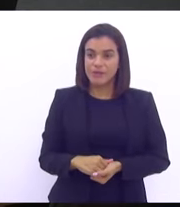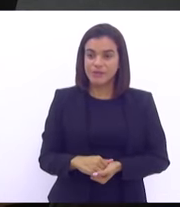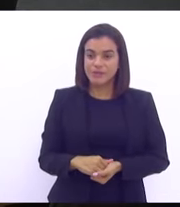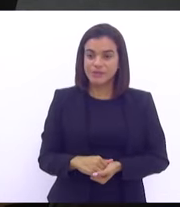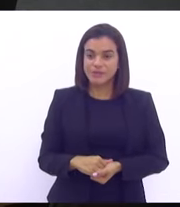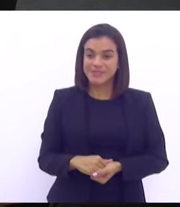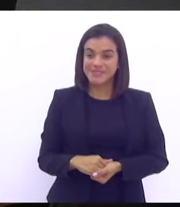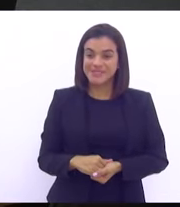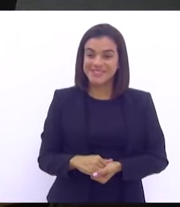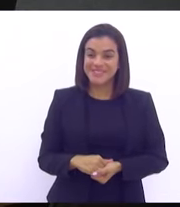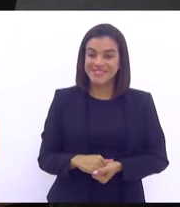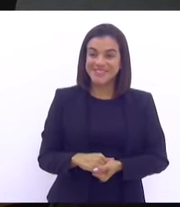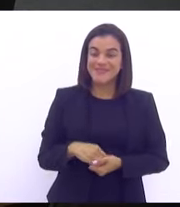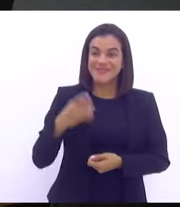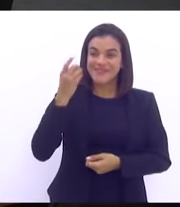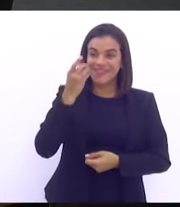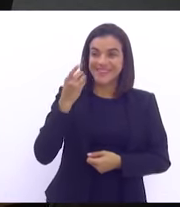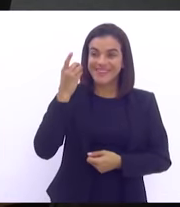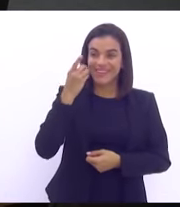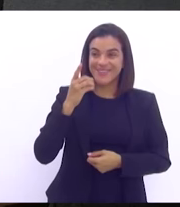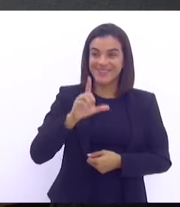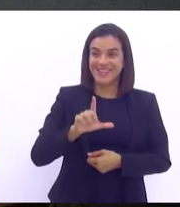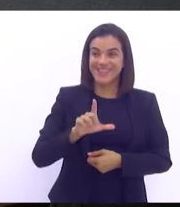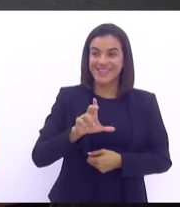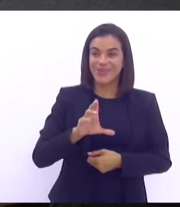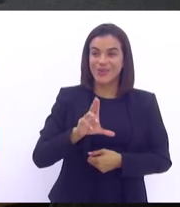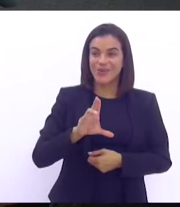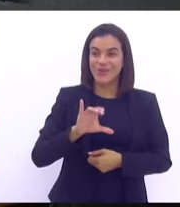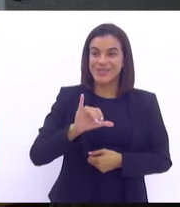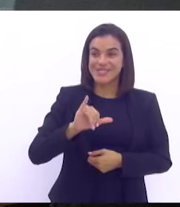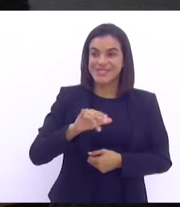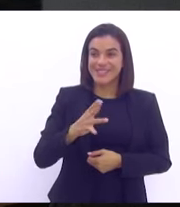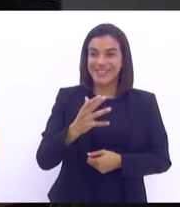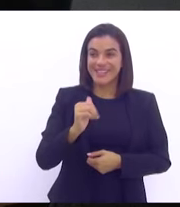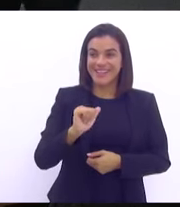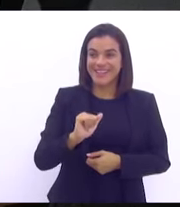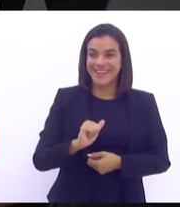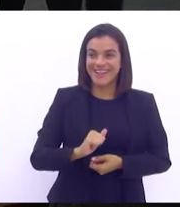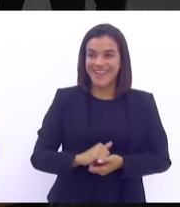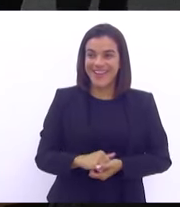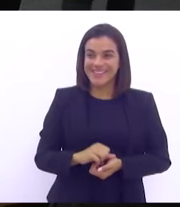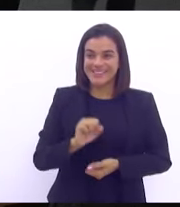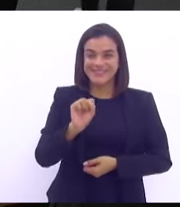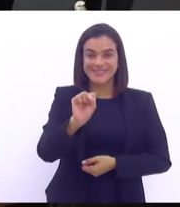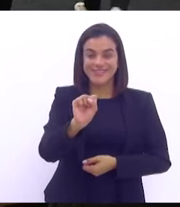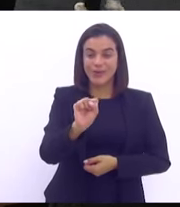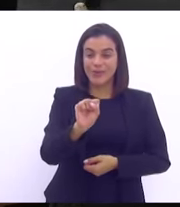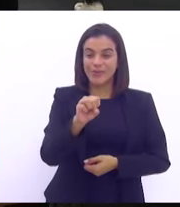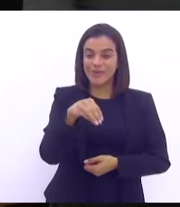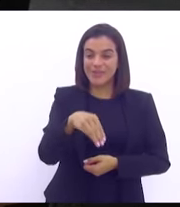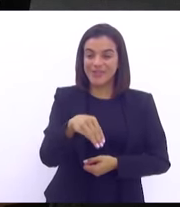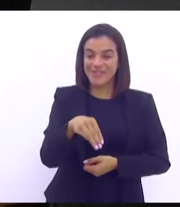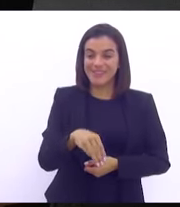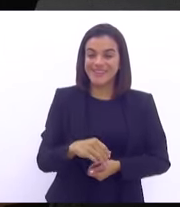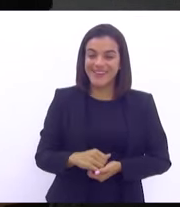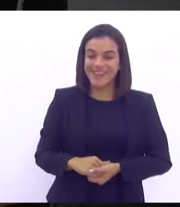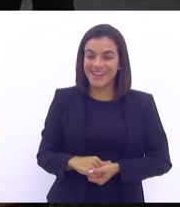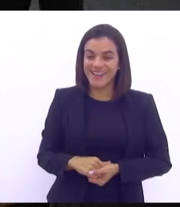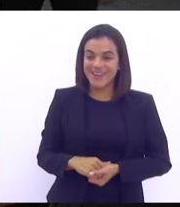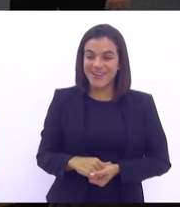Próximo orador inscrito é a nobre deputada Lucinha, que dispõe de 8 minutos. Vou falar